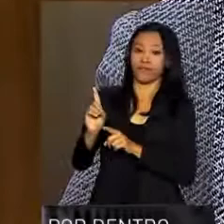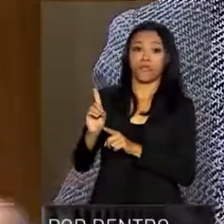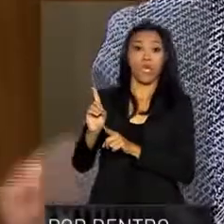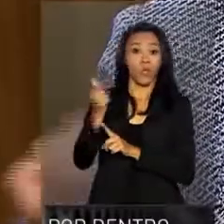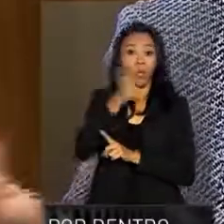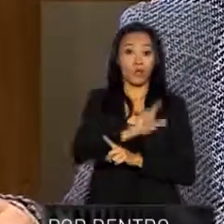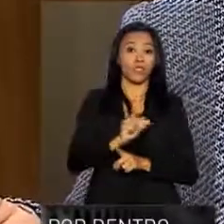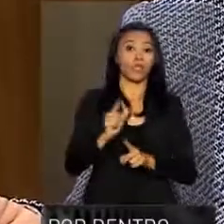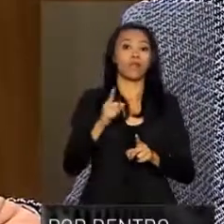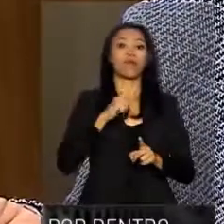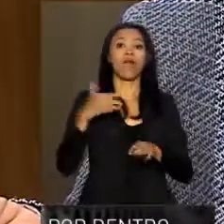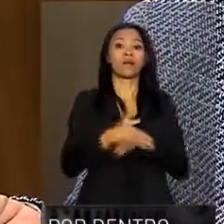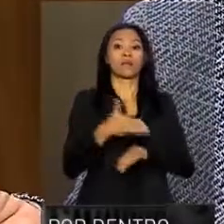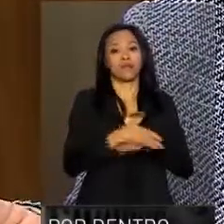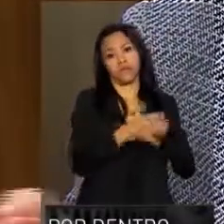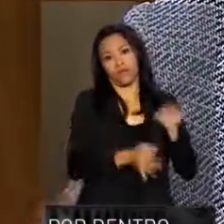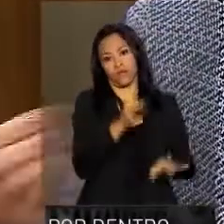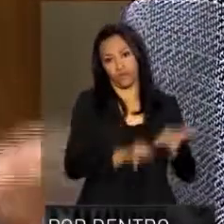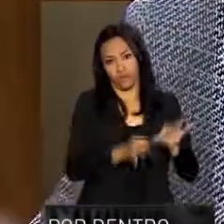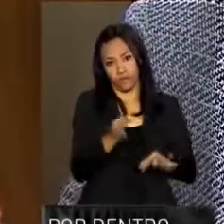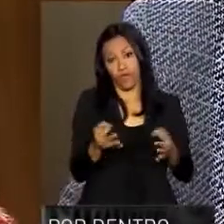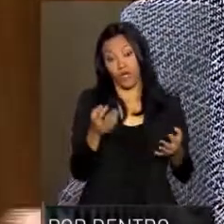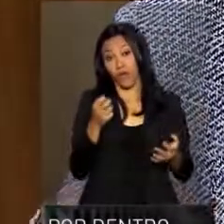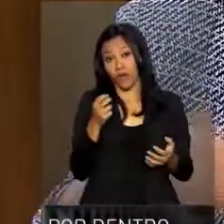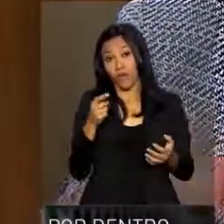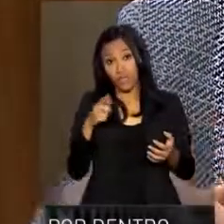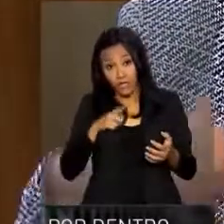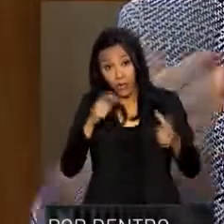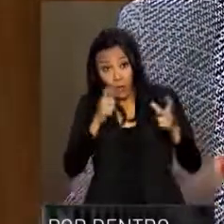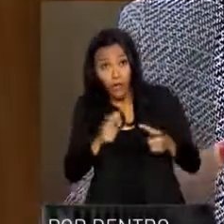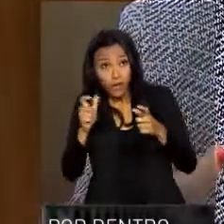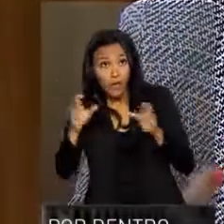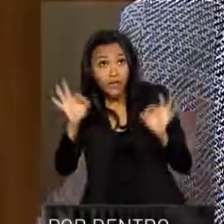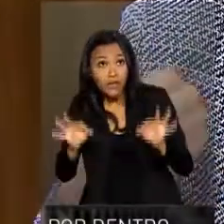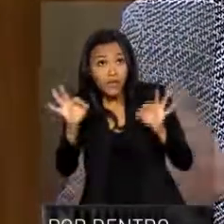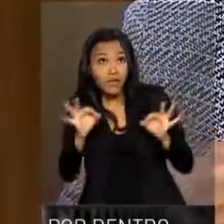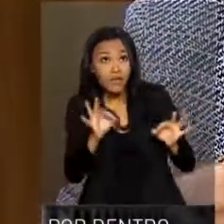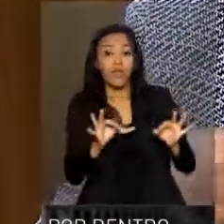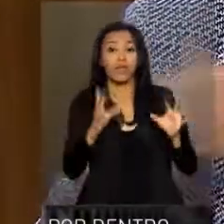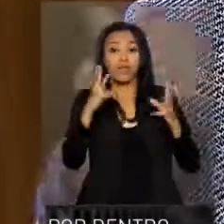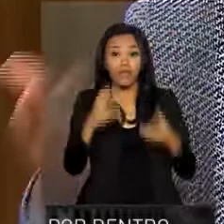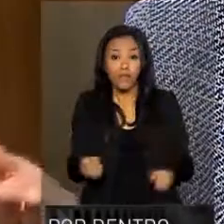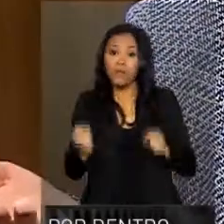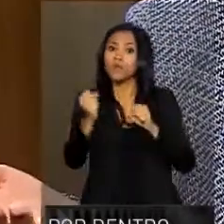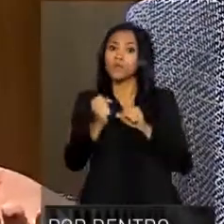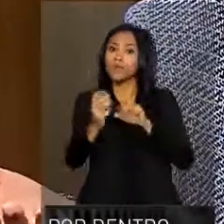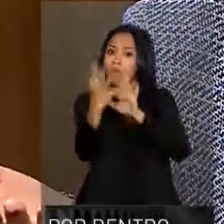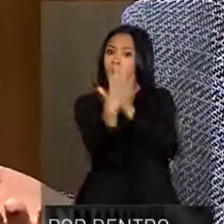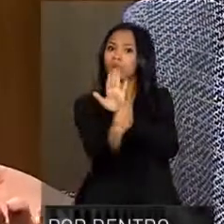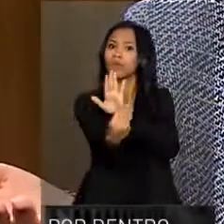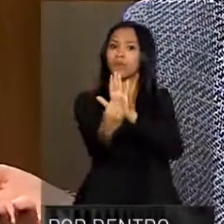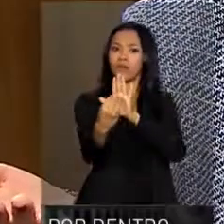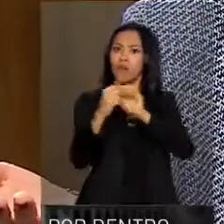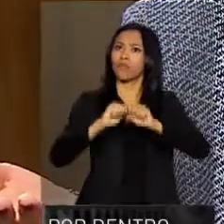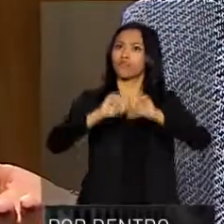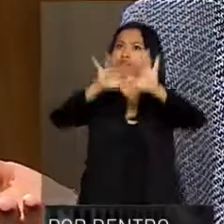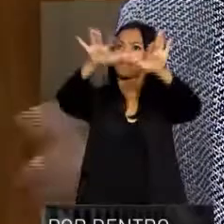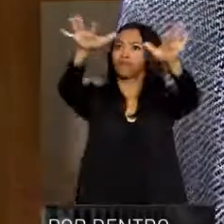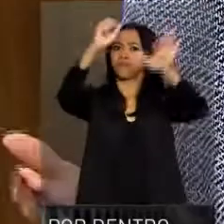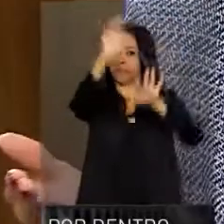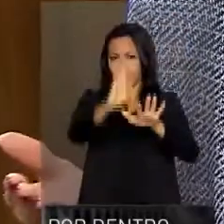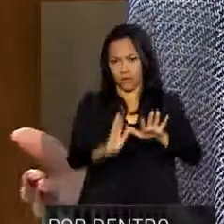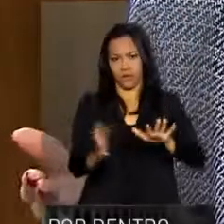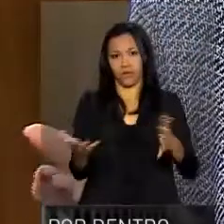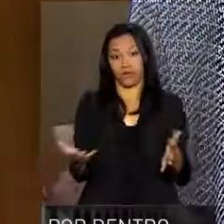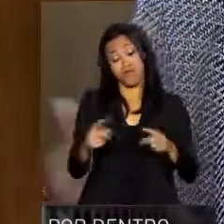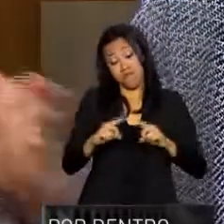justiça e aí se você tem lugares que isso dá certo vamos copiar isso pra que isso possa se sem traduzir no brasil e